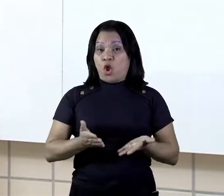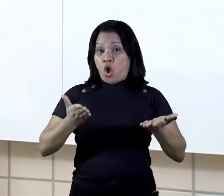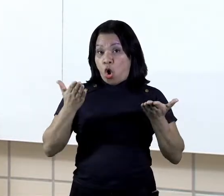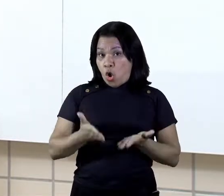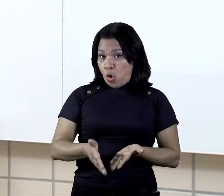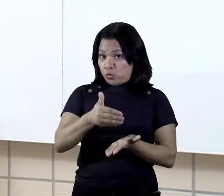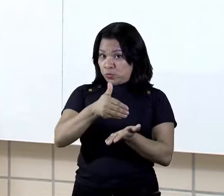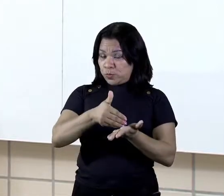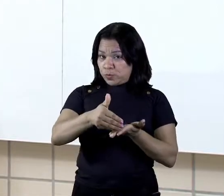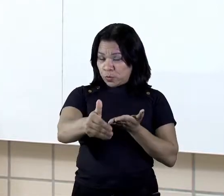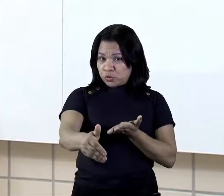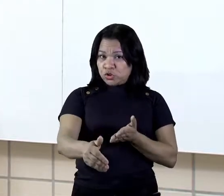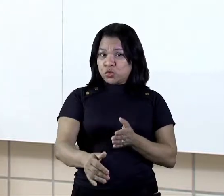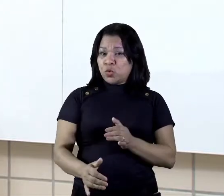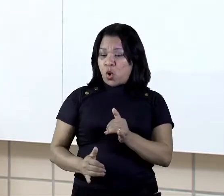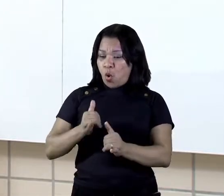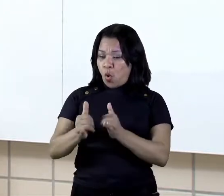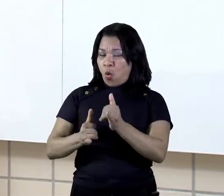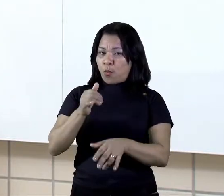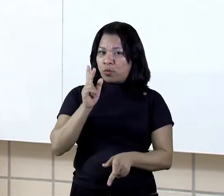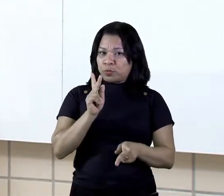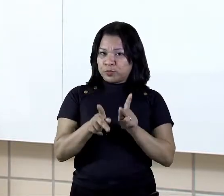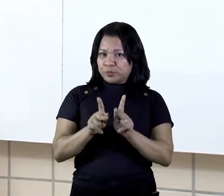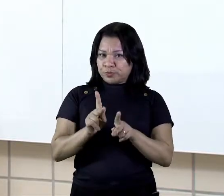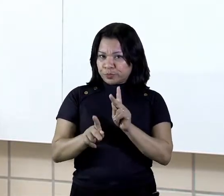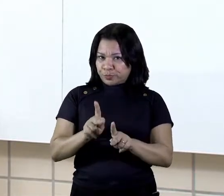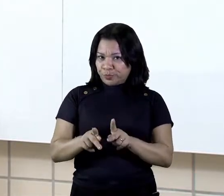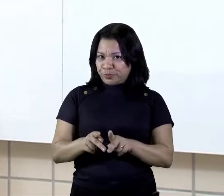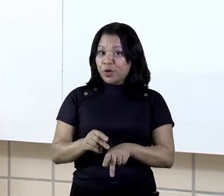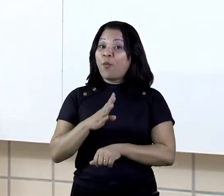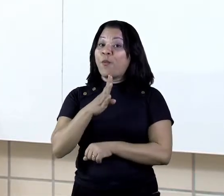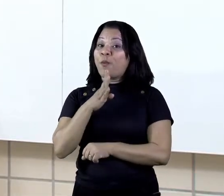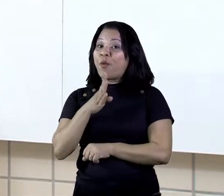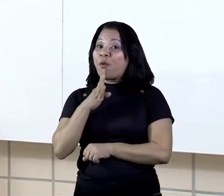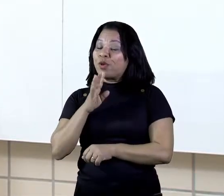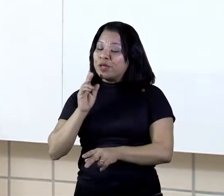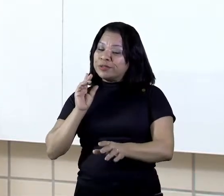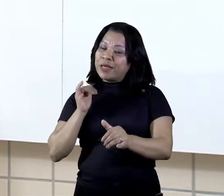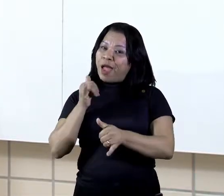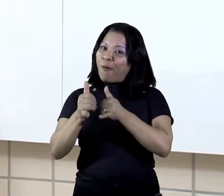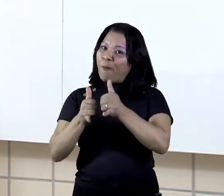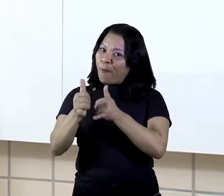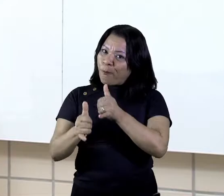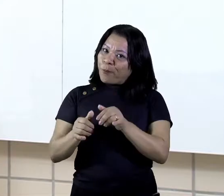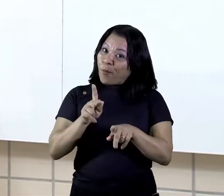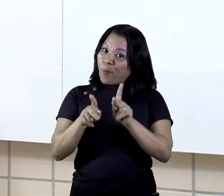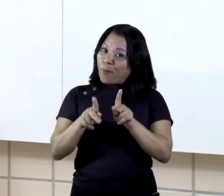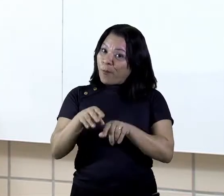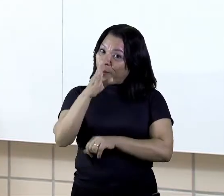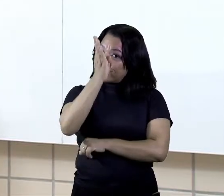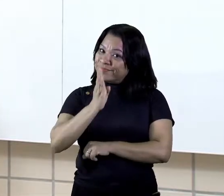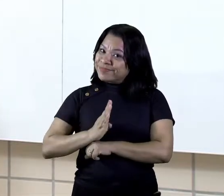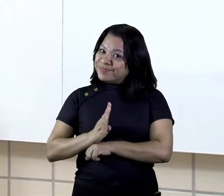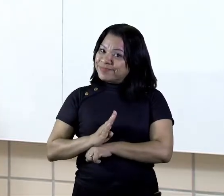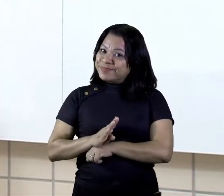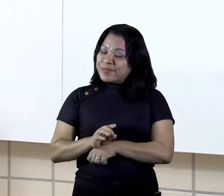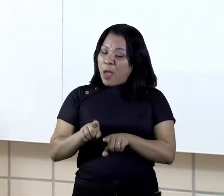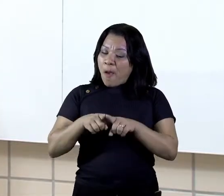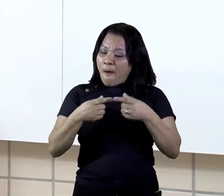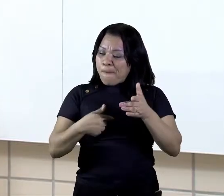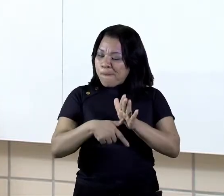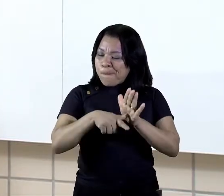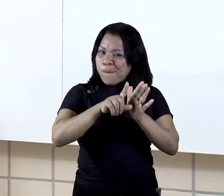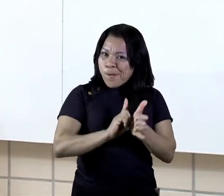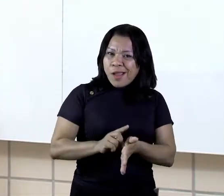os contos populares, nós vamos conhecer um conto popular brasileiro. Mas antes, vamos relembrar um